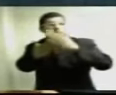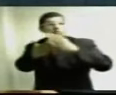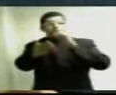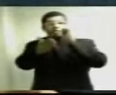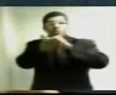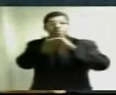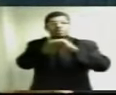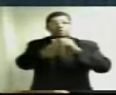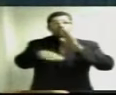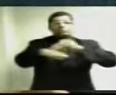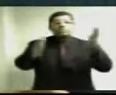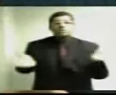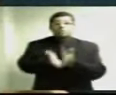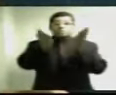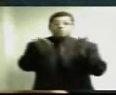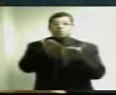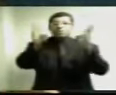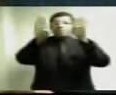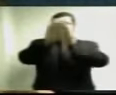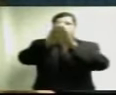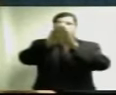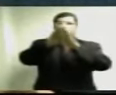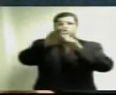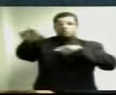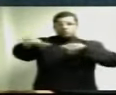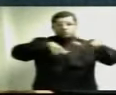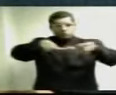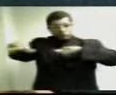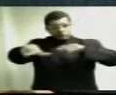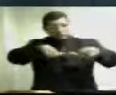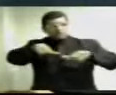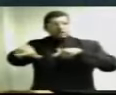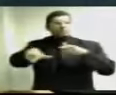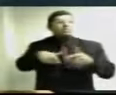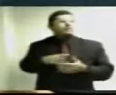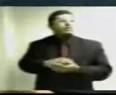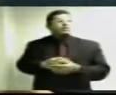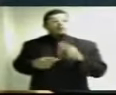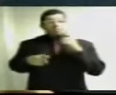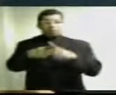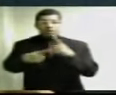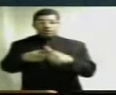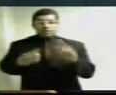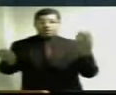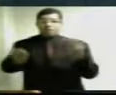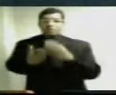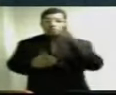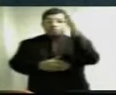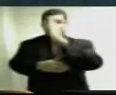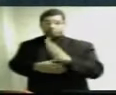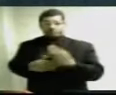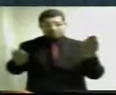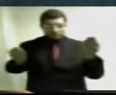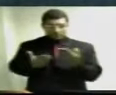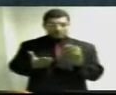a porta dos mais pobres, fechando postos de trabalho. E porque nesse